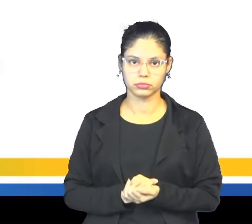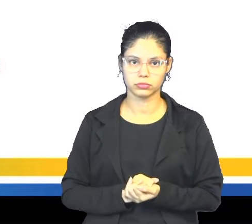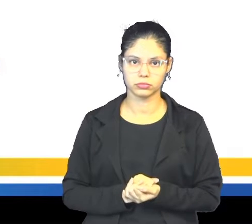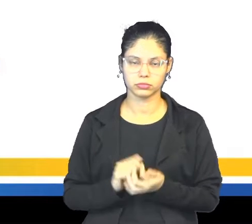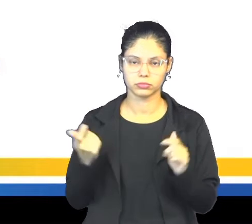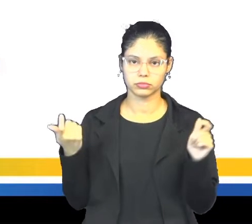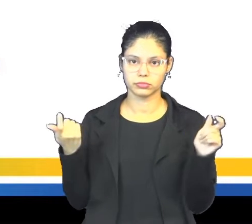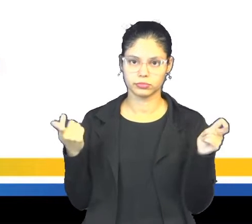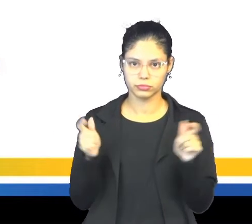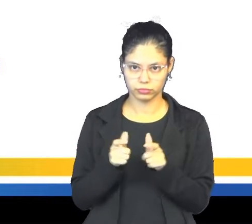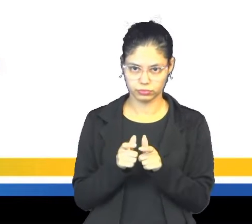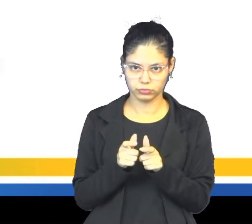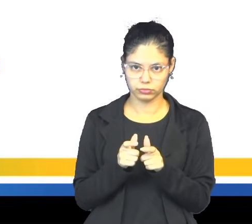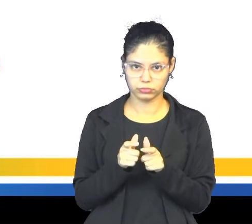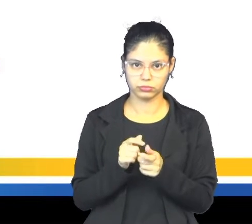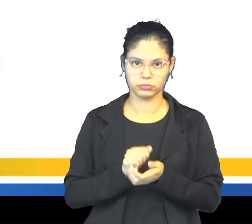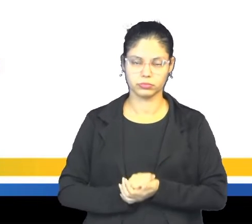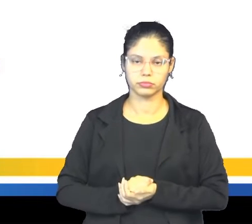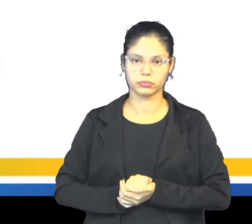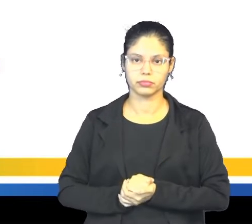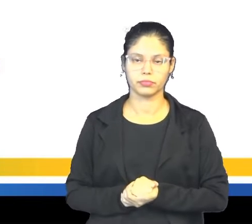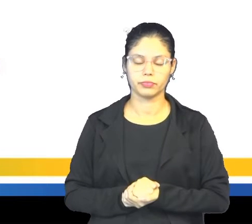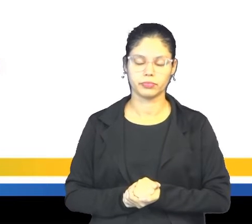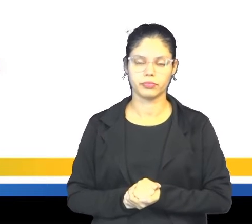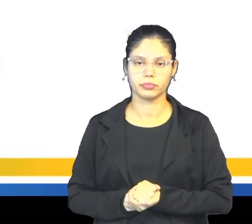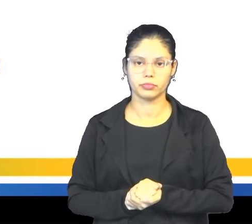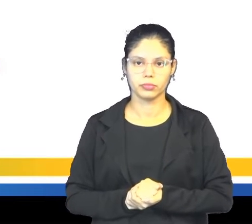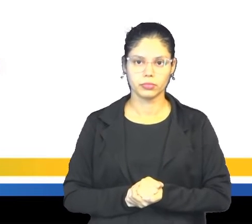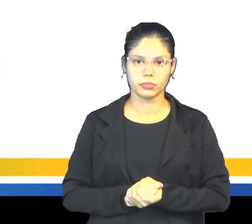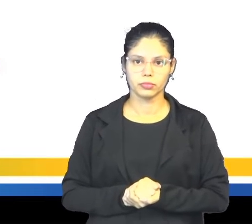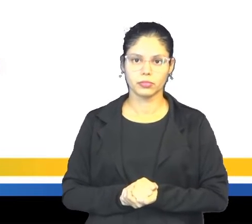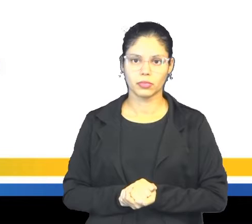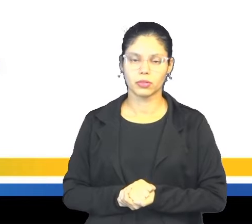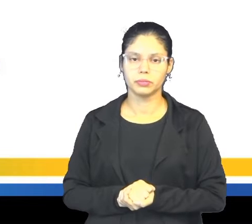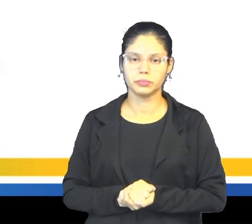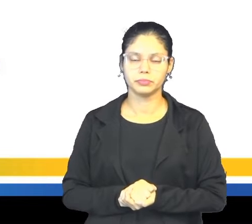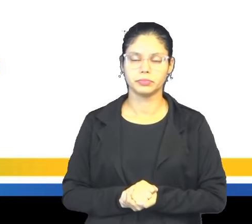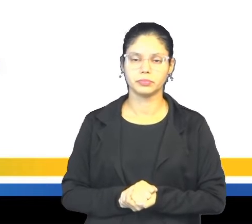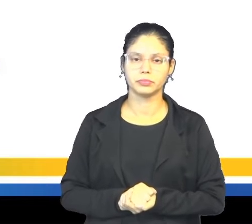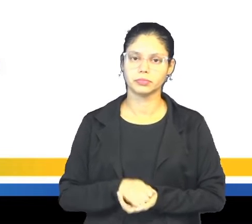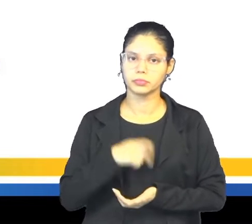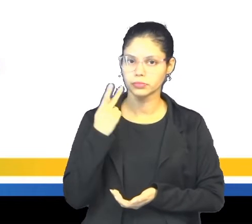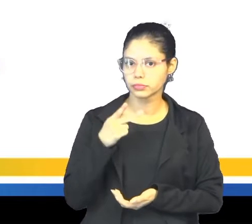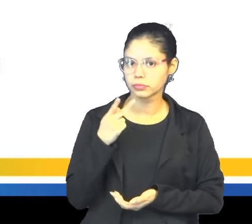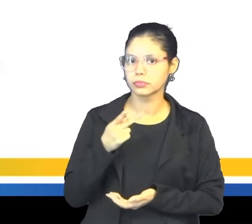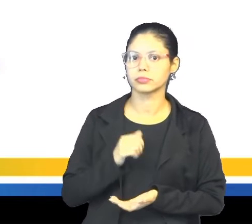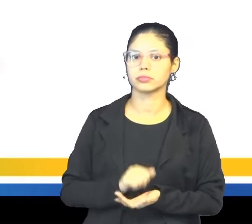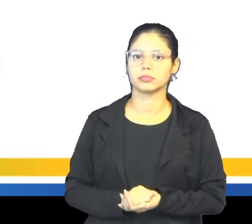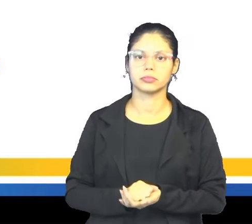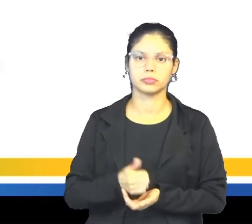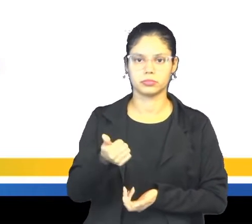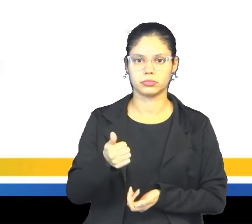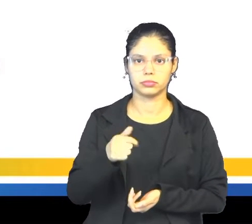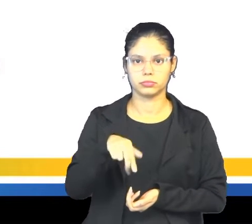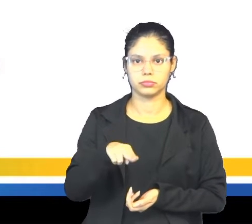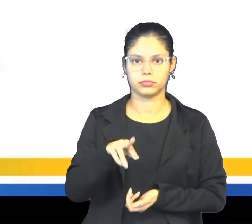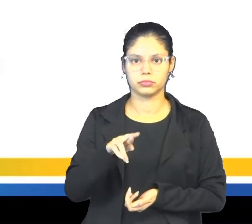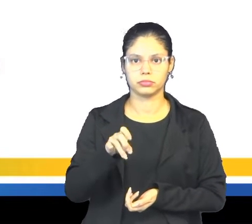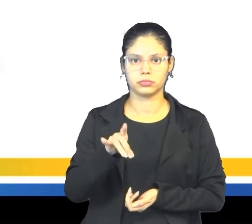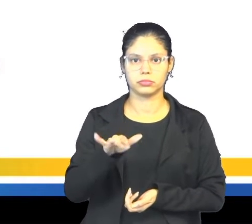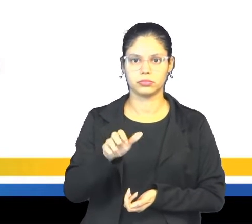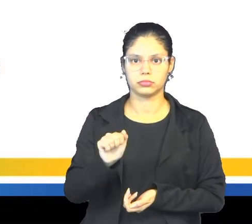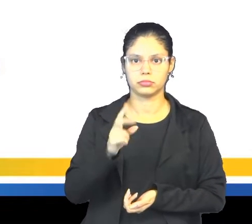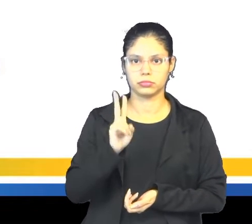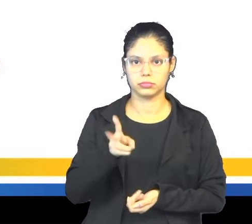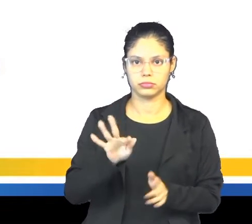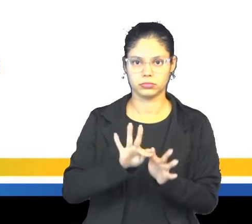vai utilizar o won't, ok? Para dizer, né? Para afirmar, no caso, para negar a mesma